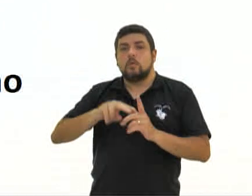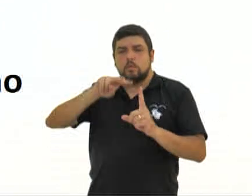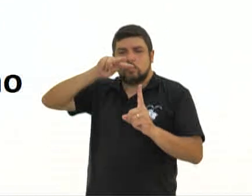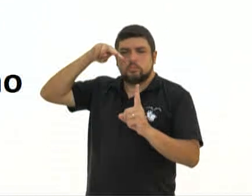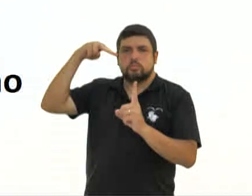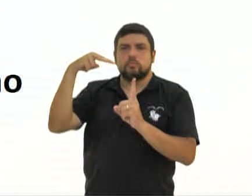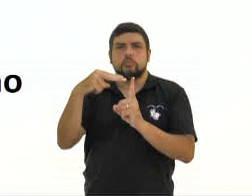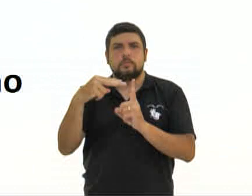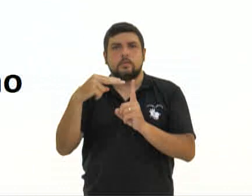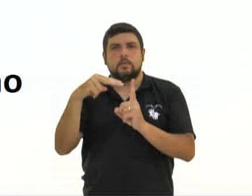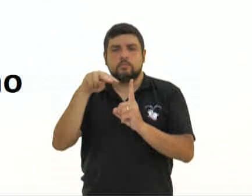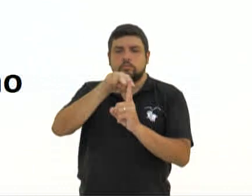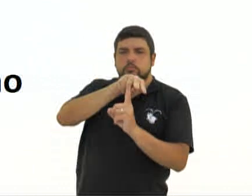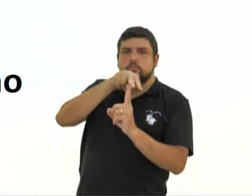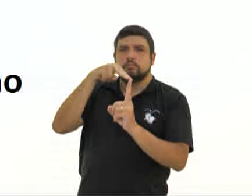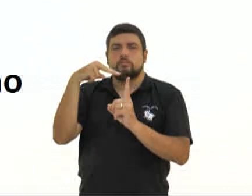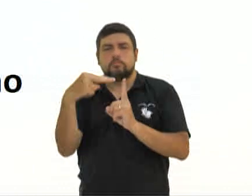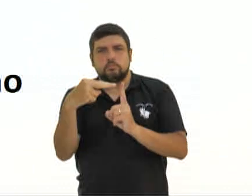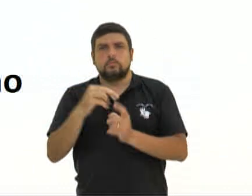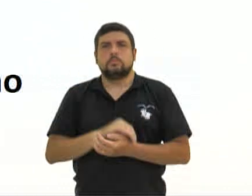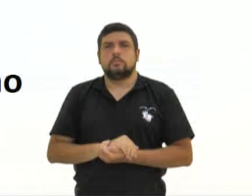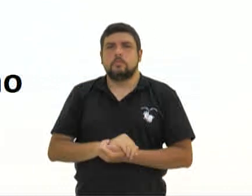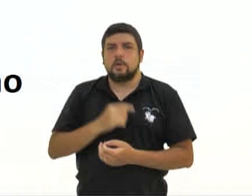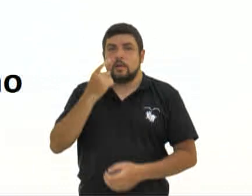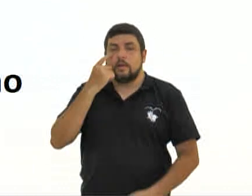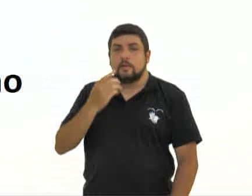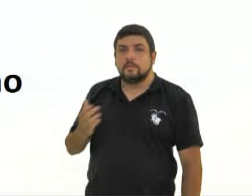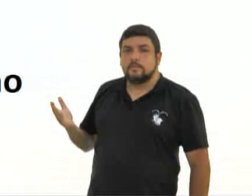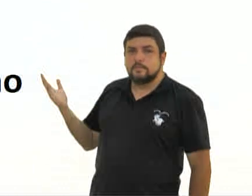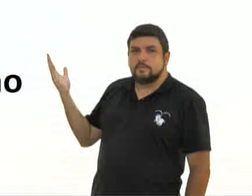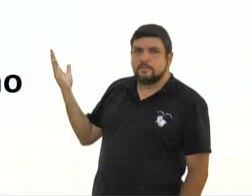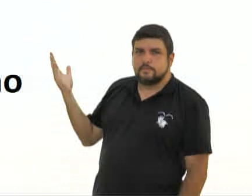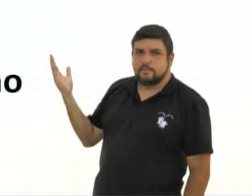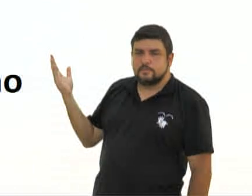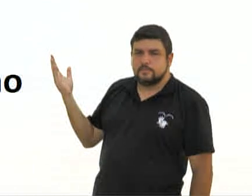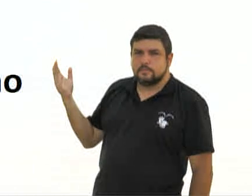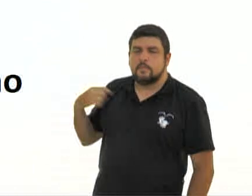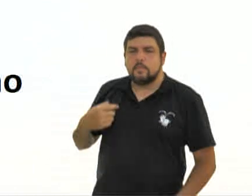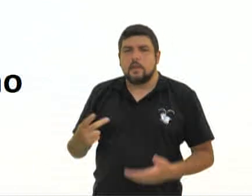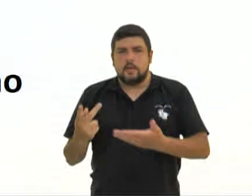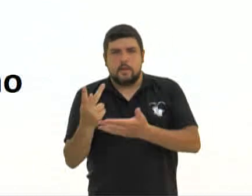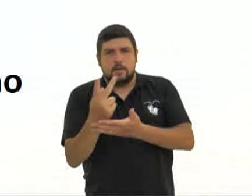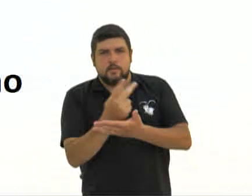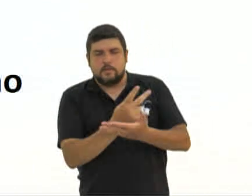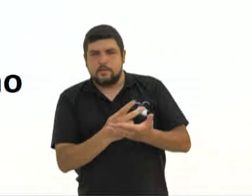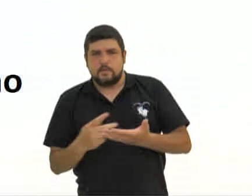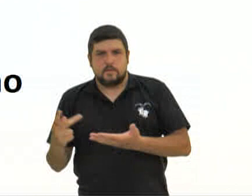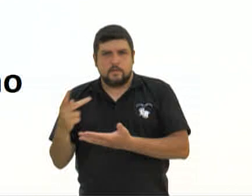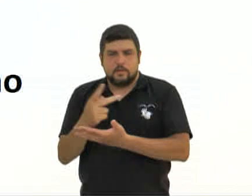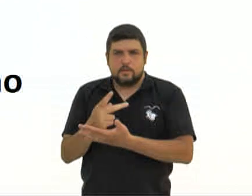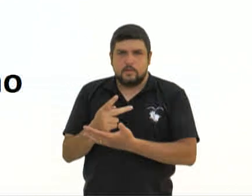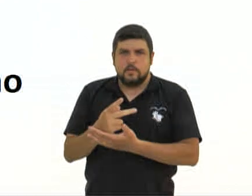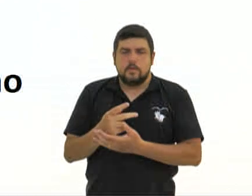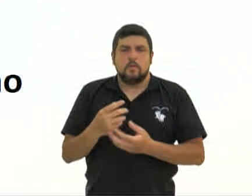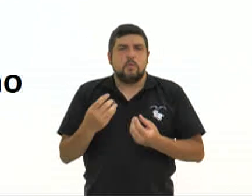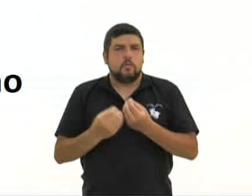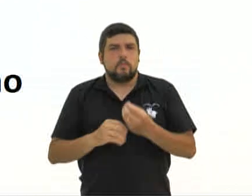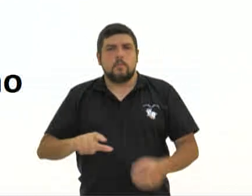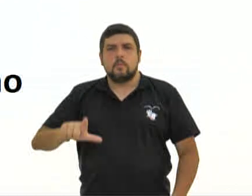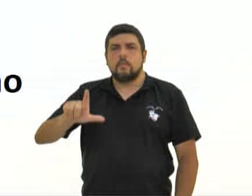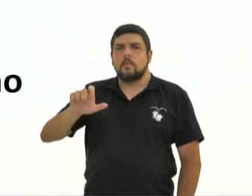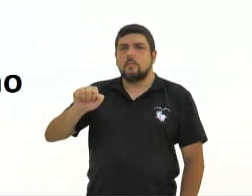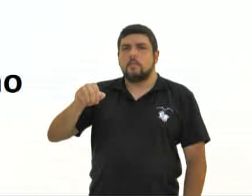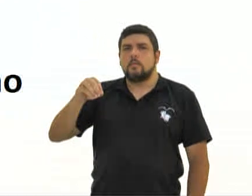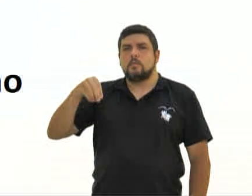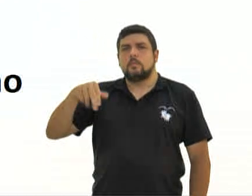imagem para vocês que é do chamado homem vitruviano. É um desenho feito pelo Leonardo da Vinci,